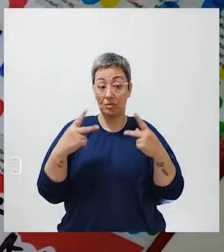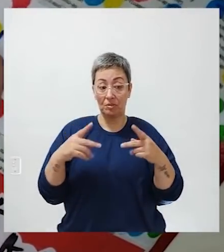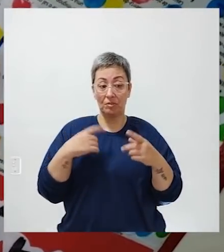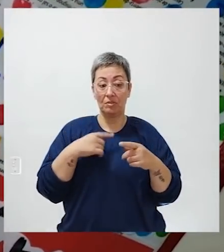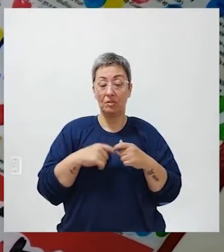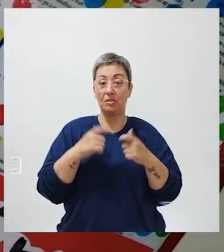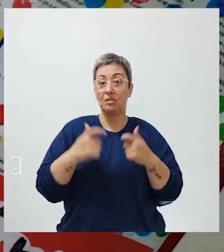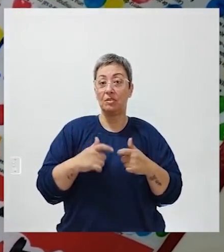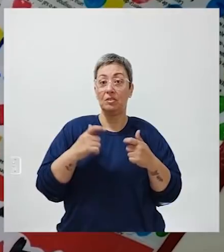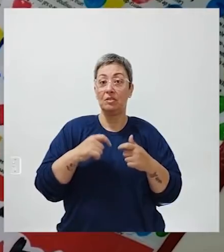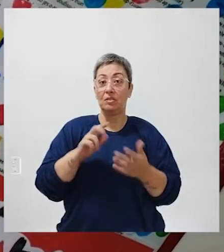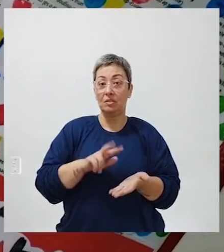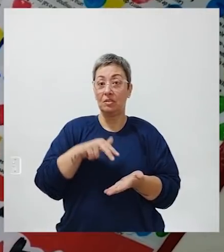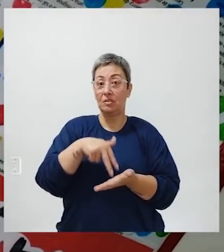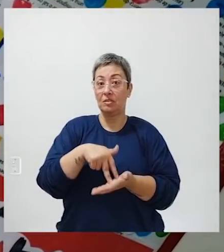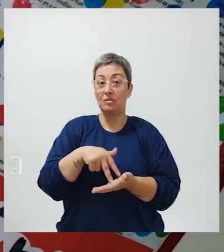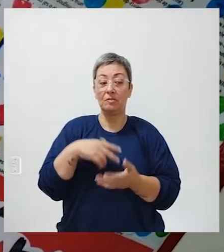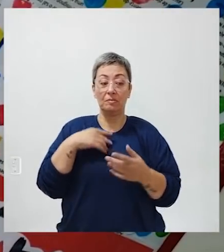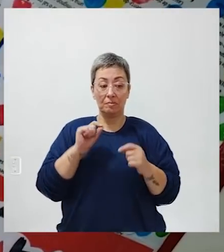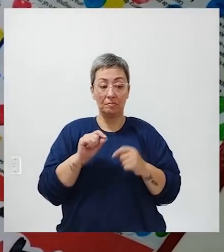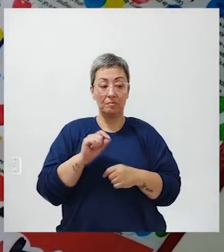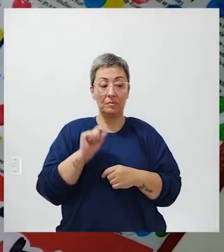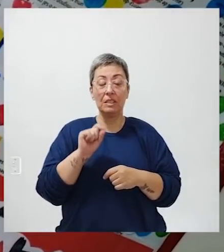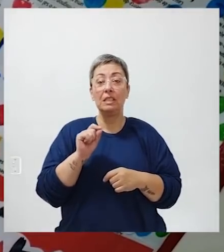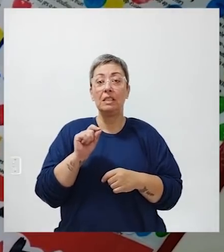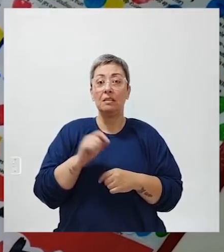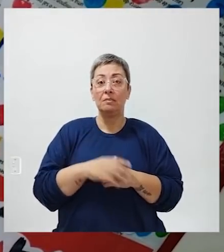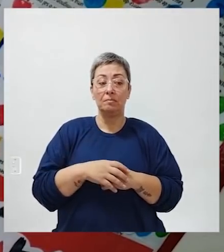Ordem seu lugar, menos eu. Quem é esse?